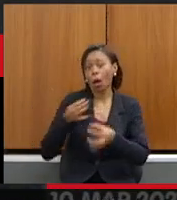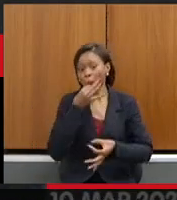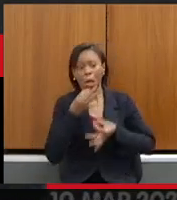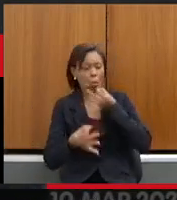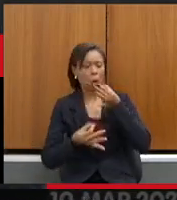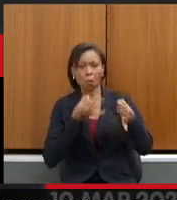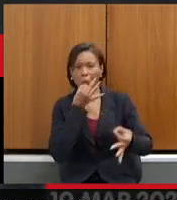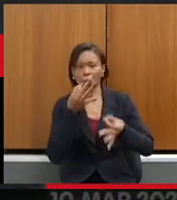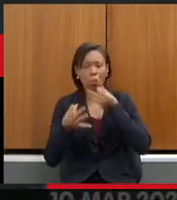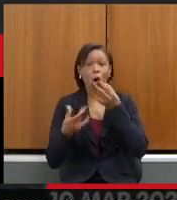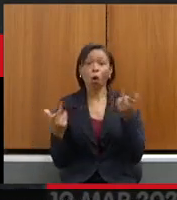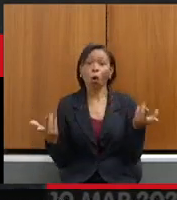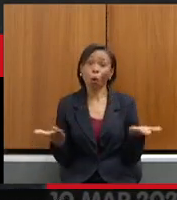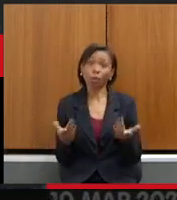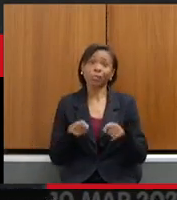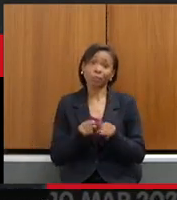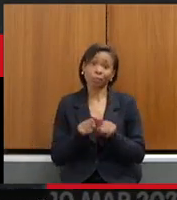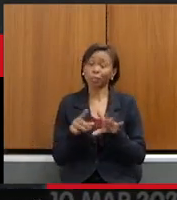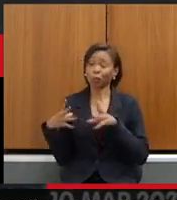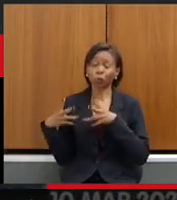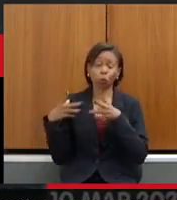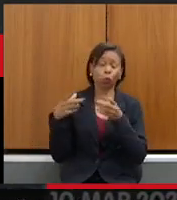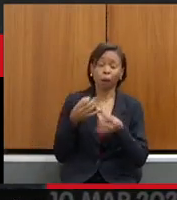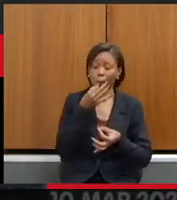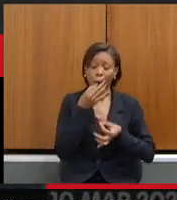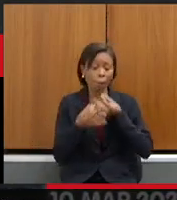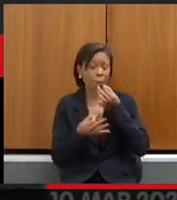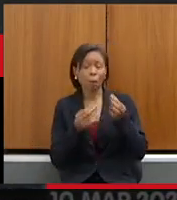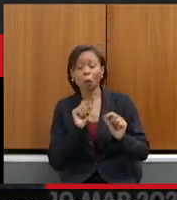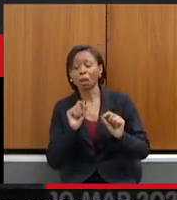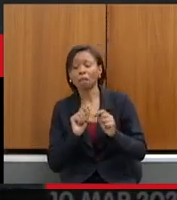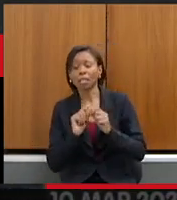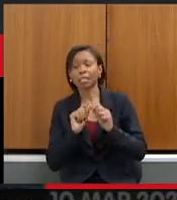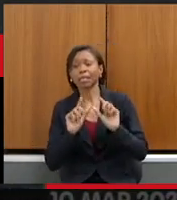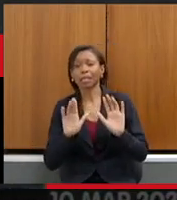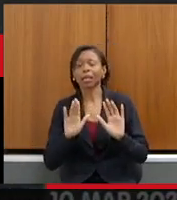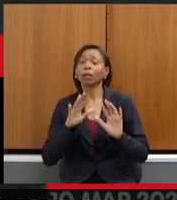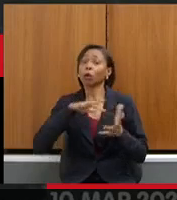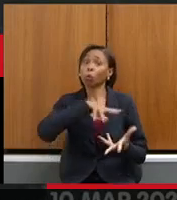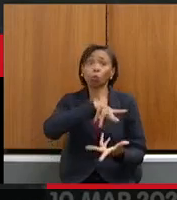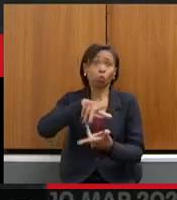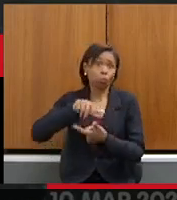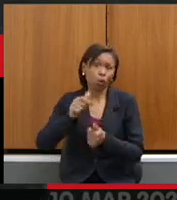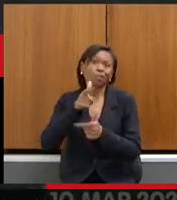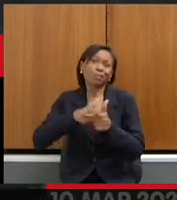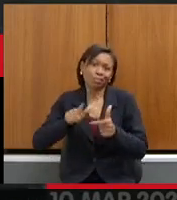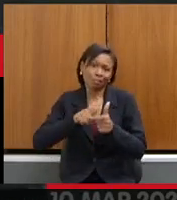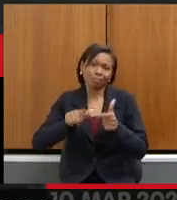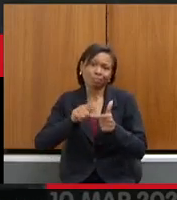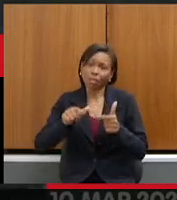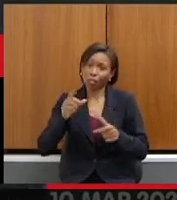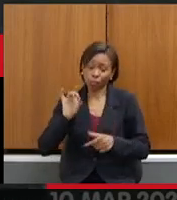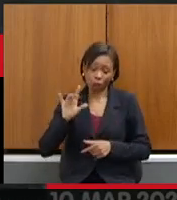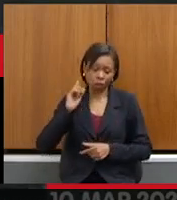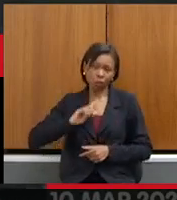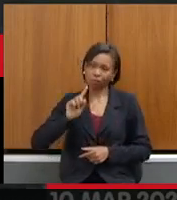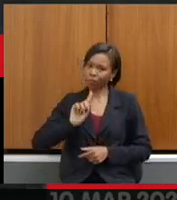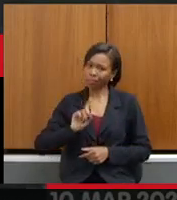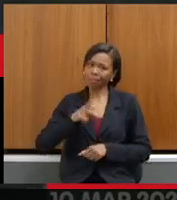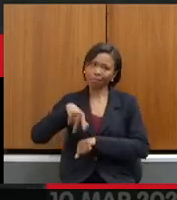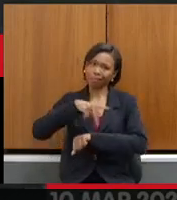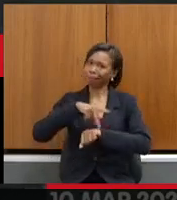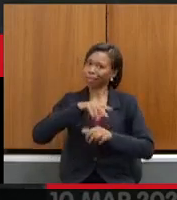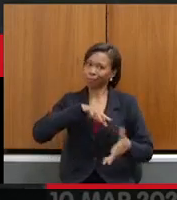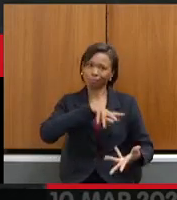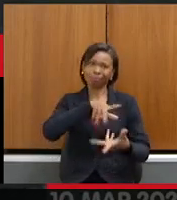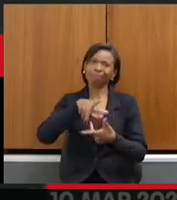tem que fazer o quê O quê que não precisa fazer é uma situação nova no mundo né só que em Minas Gerais no país e no mundo inteiro então